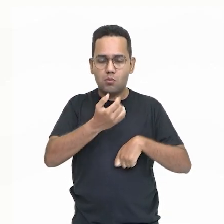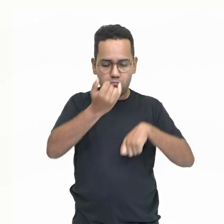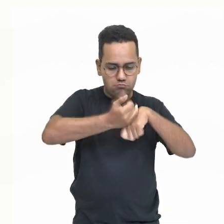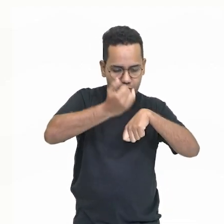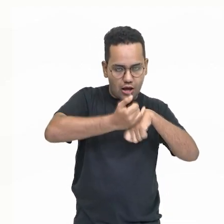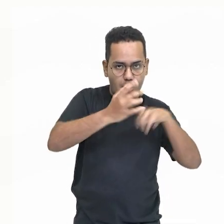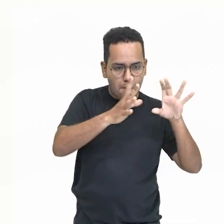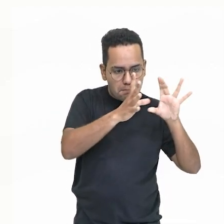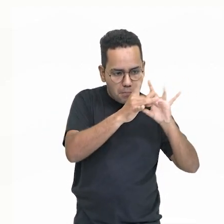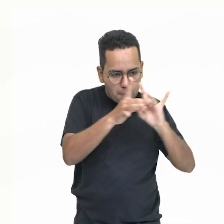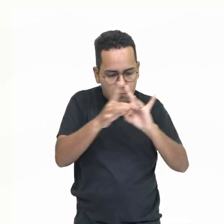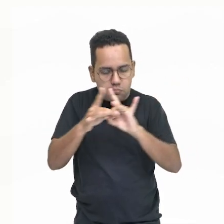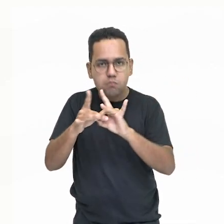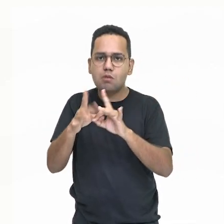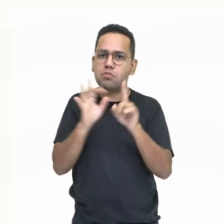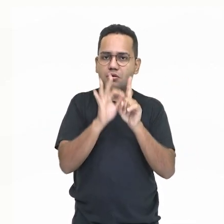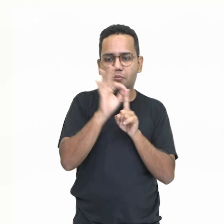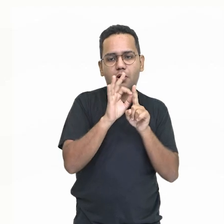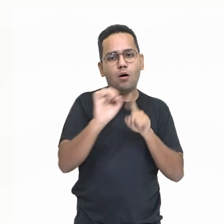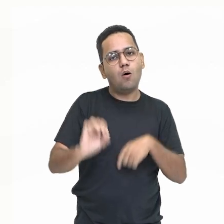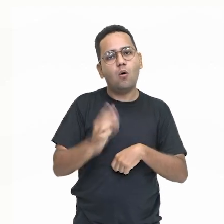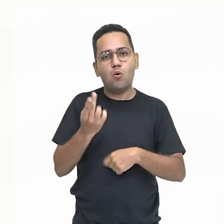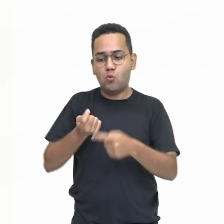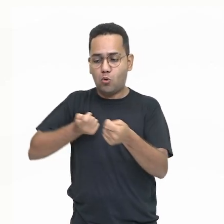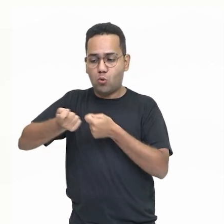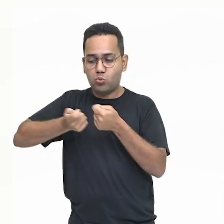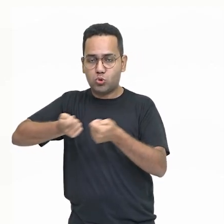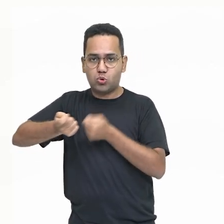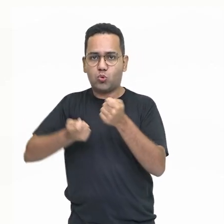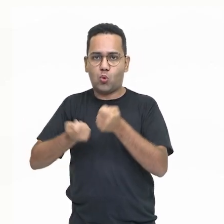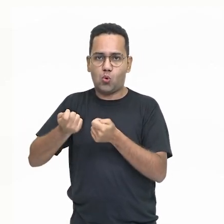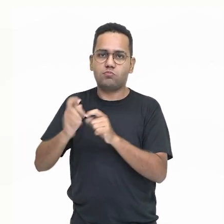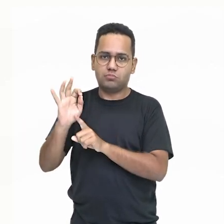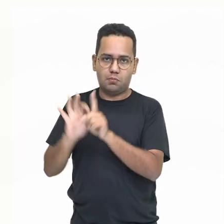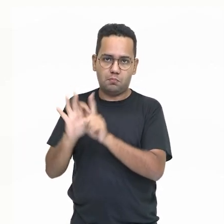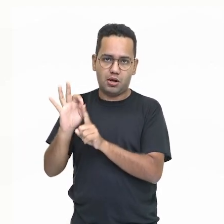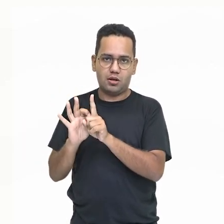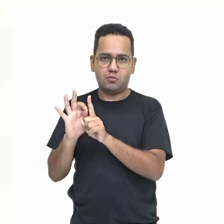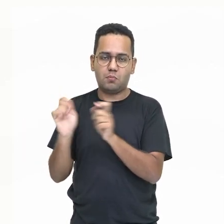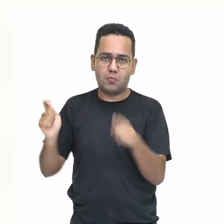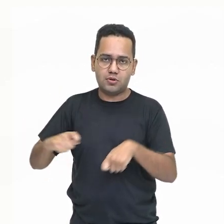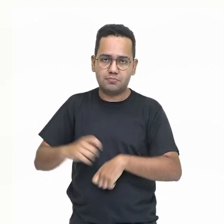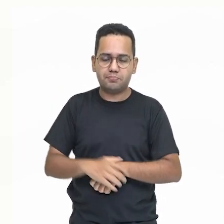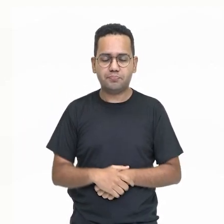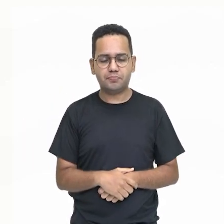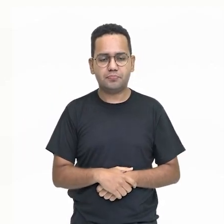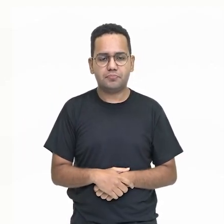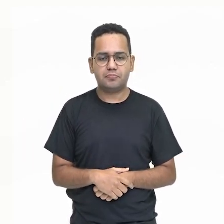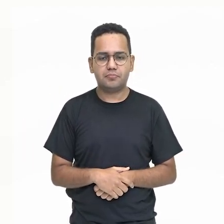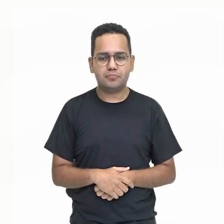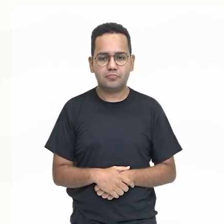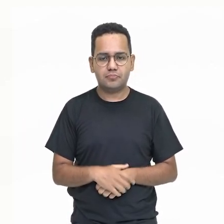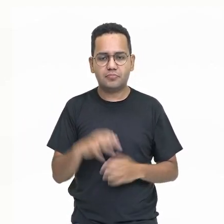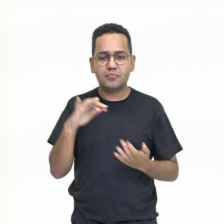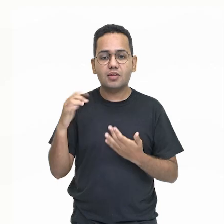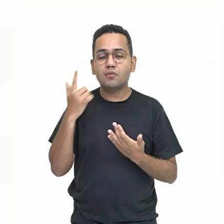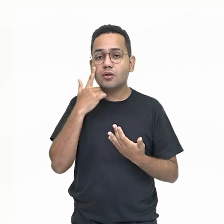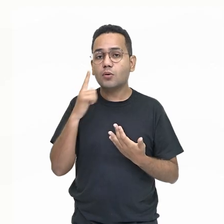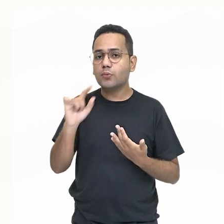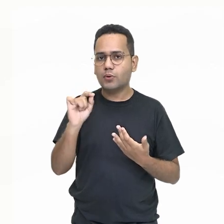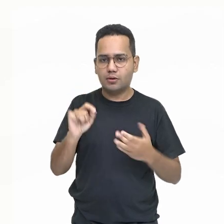quanto dos isolantes térmicos. E um exemplo dessa aplicação, as